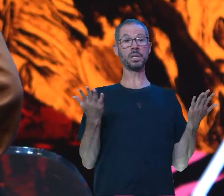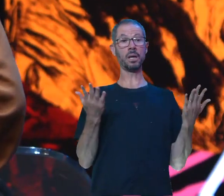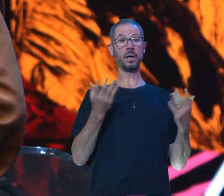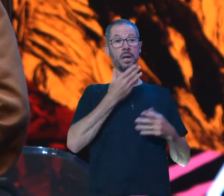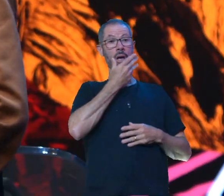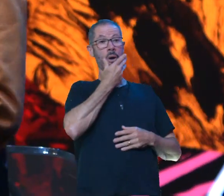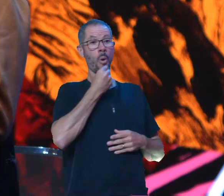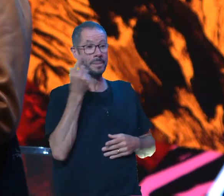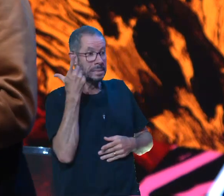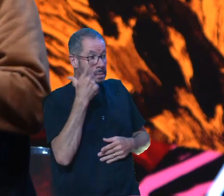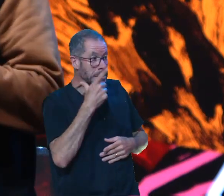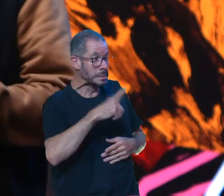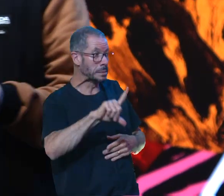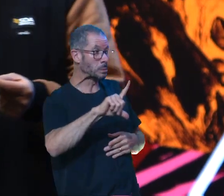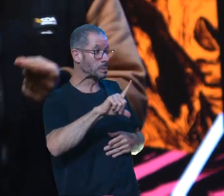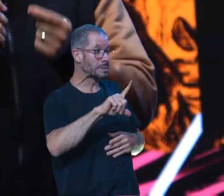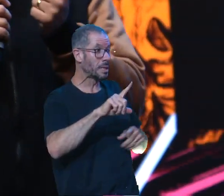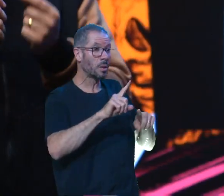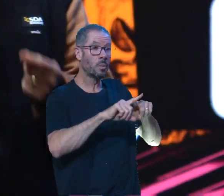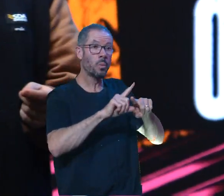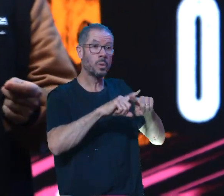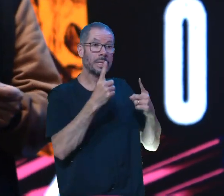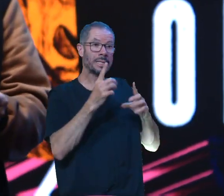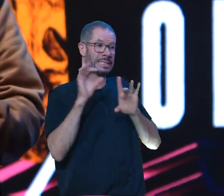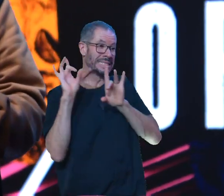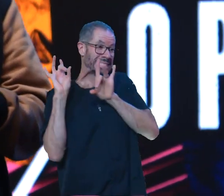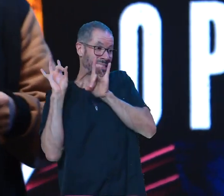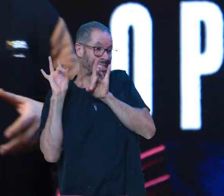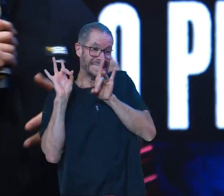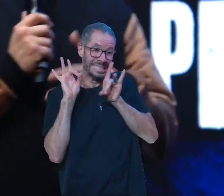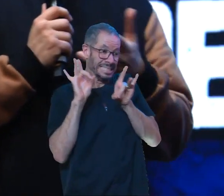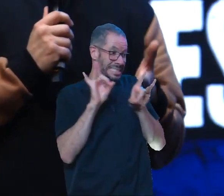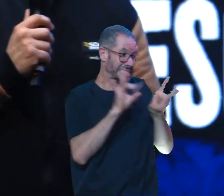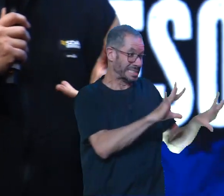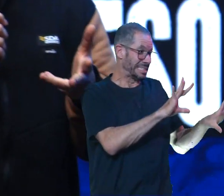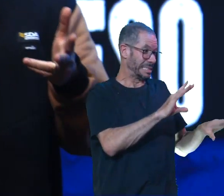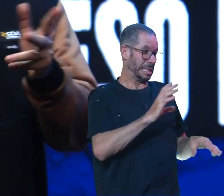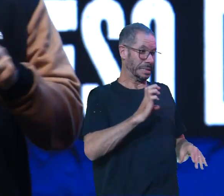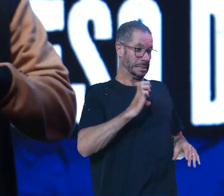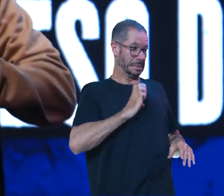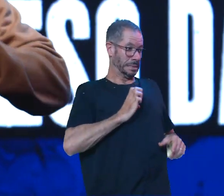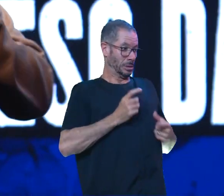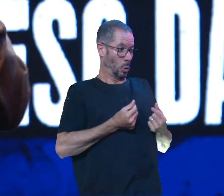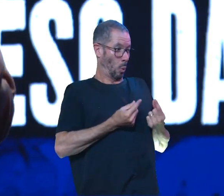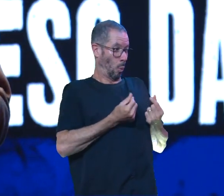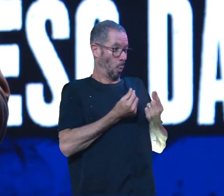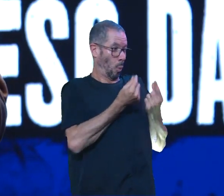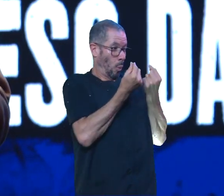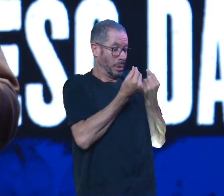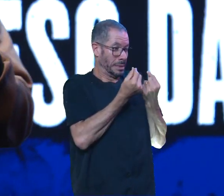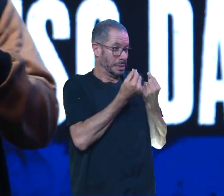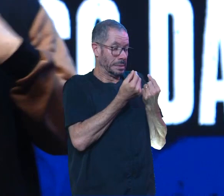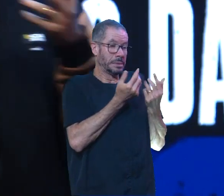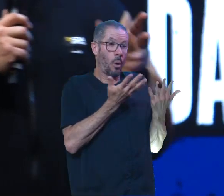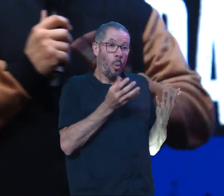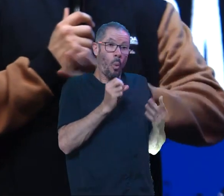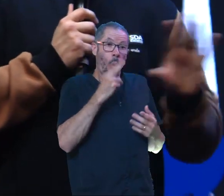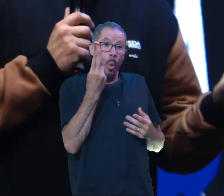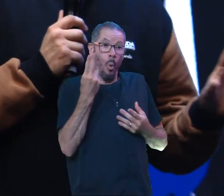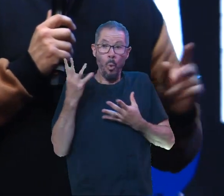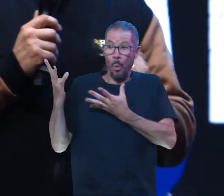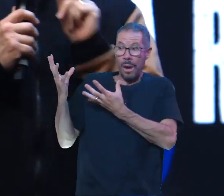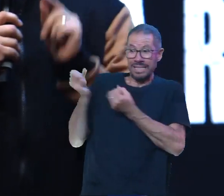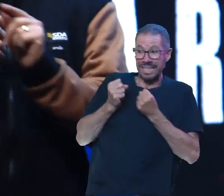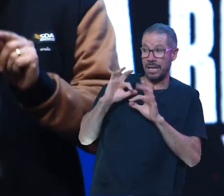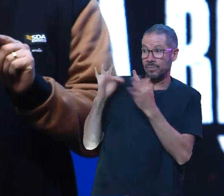homem não consegue, porque ele não consegue renunciar às próprias posses. Se ele havia produzido aquilo ou havia herdado, é uma